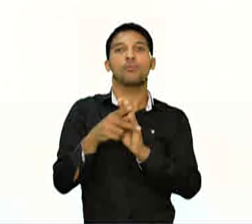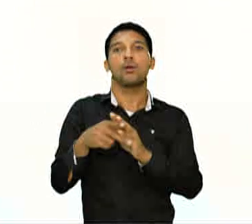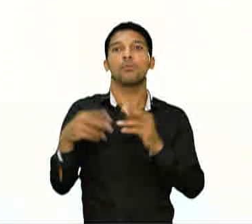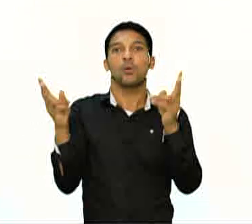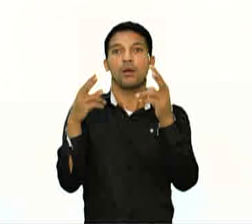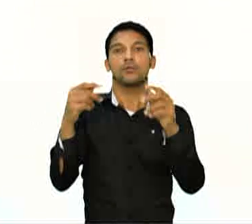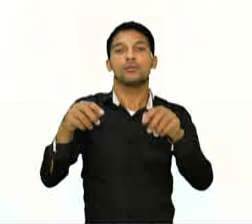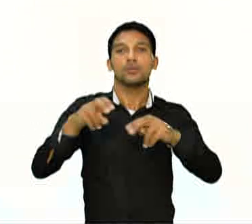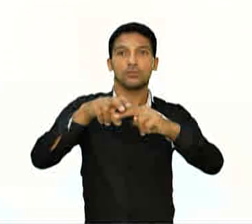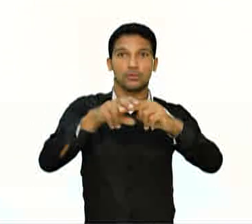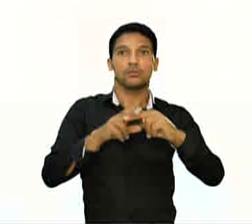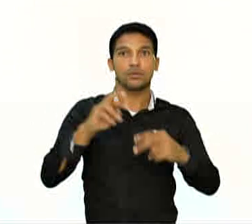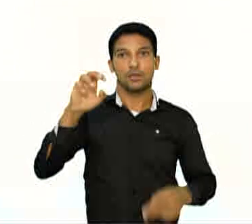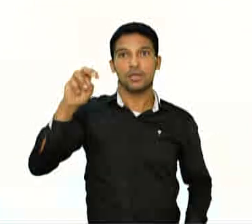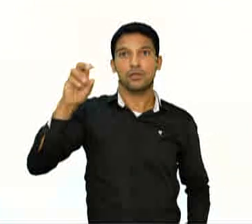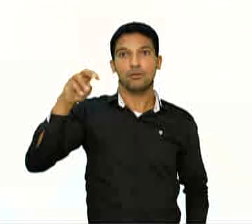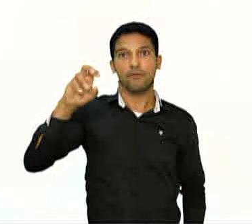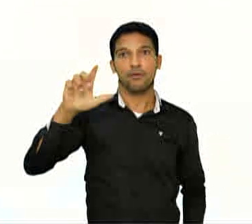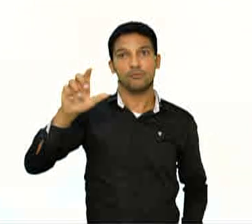voltamos já já.